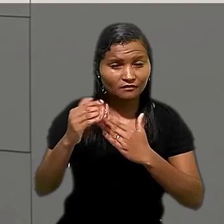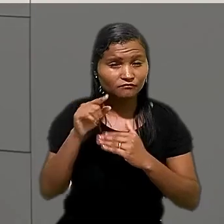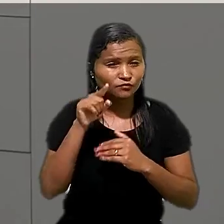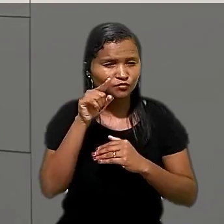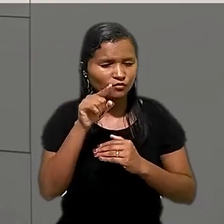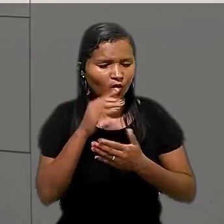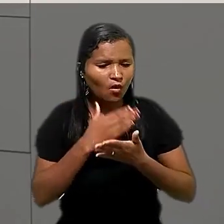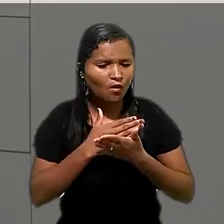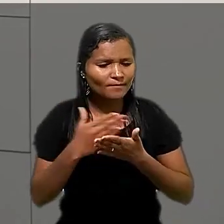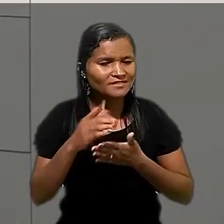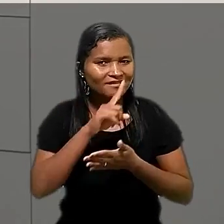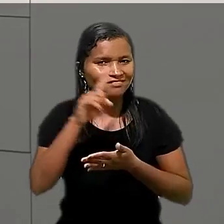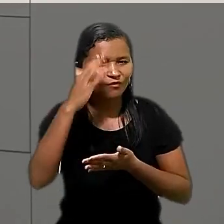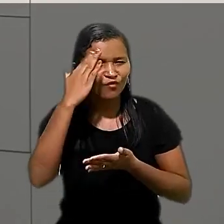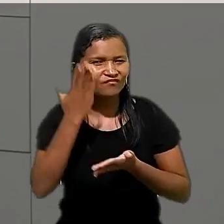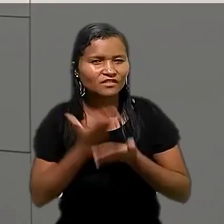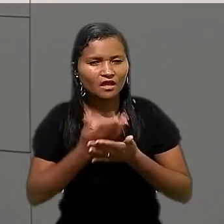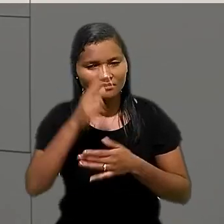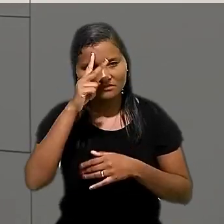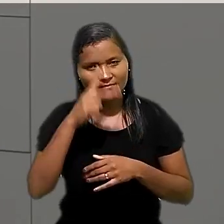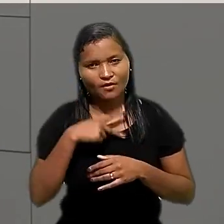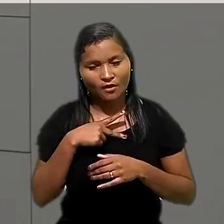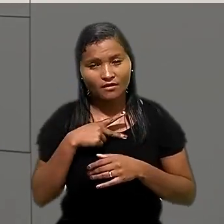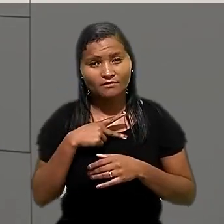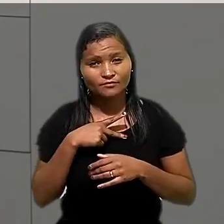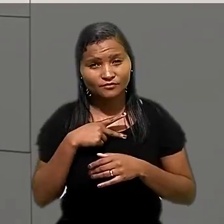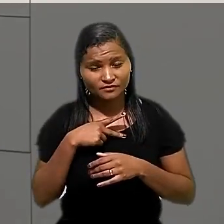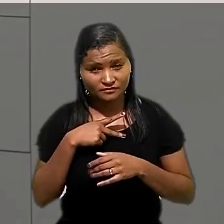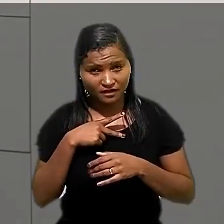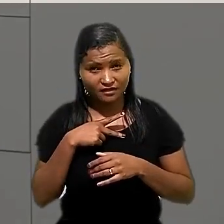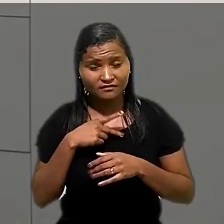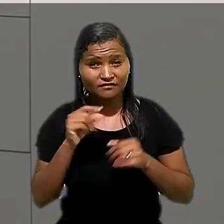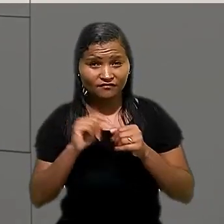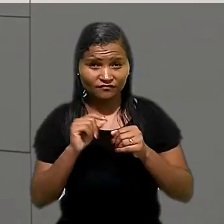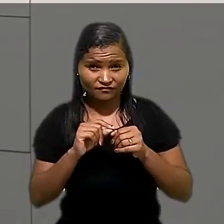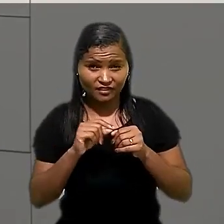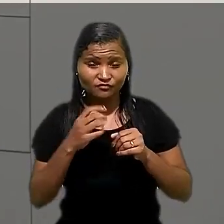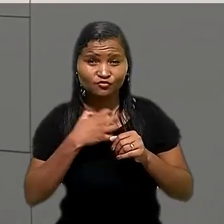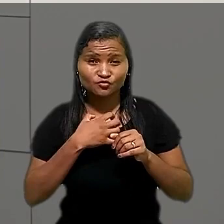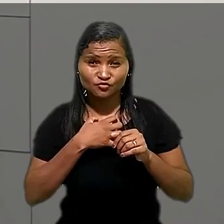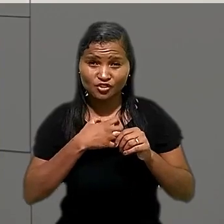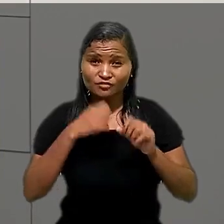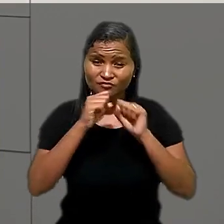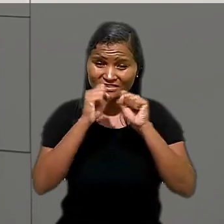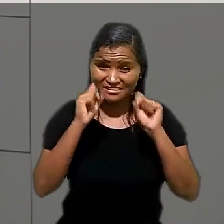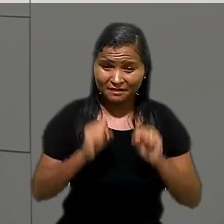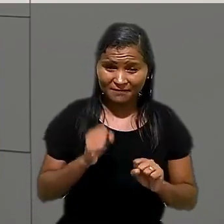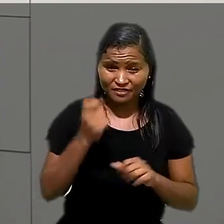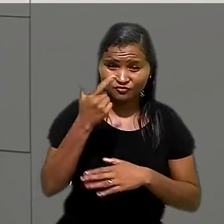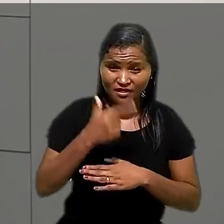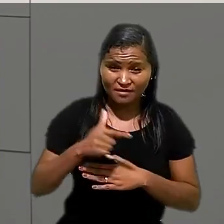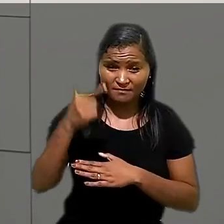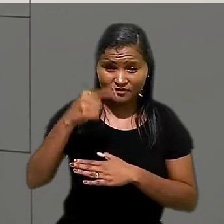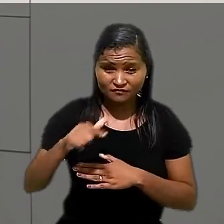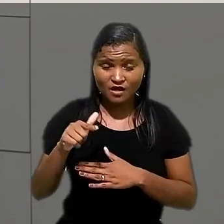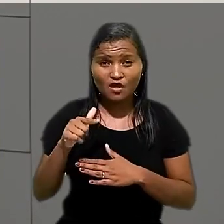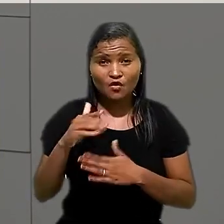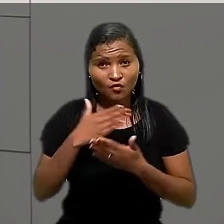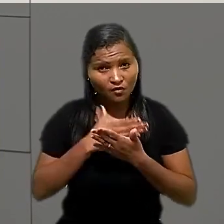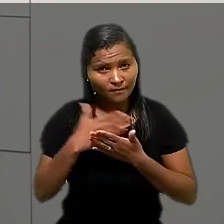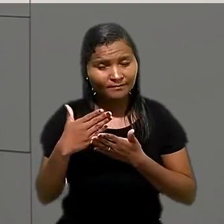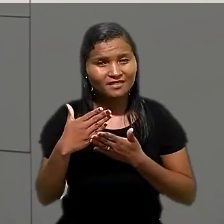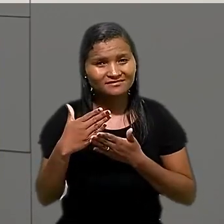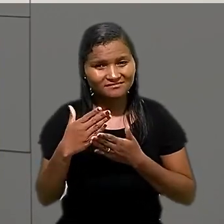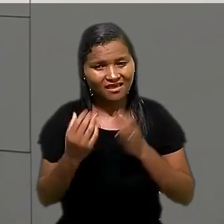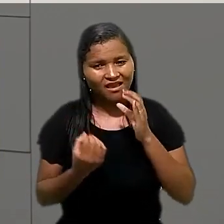onde você passa não confiar mais em si mesma isso feito de forma sistemática repetitiva começa a causar